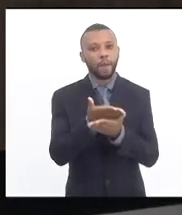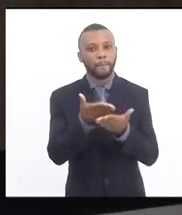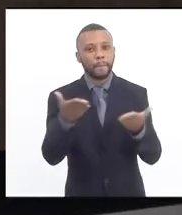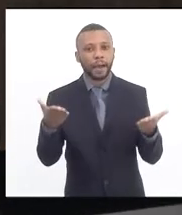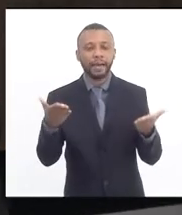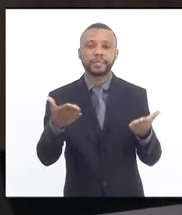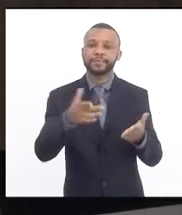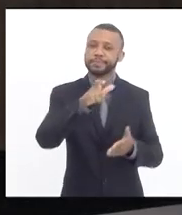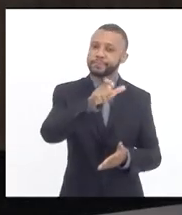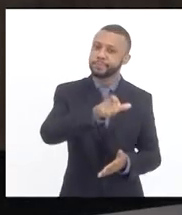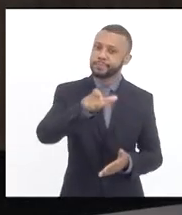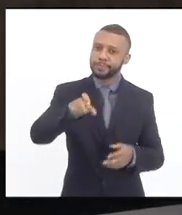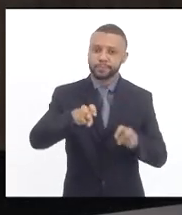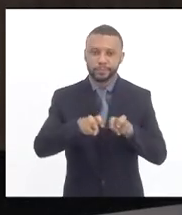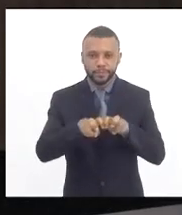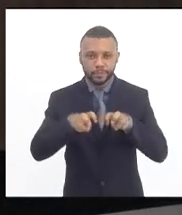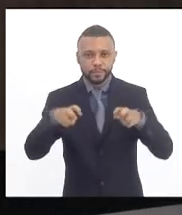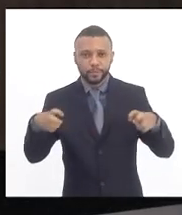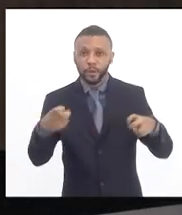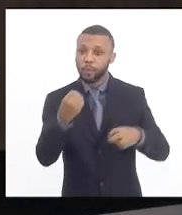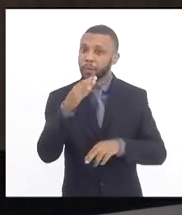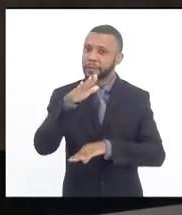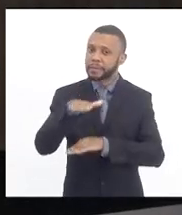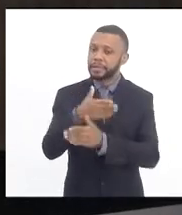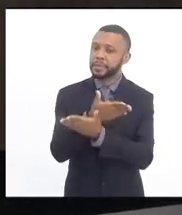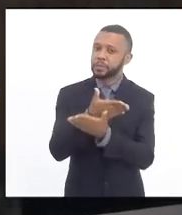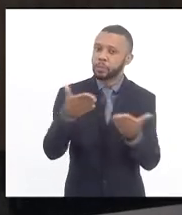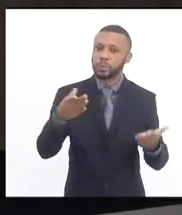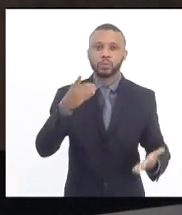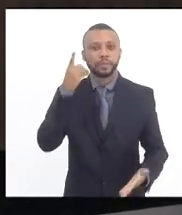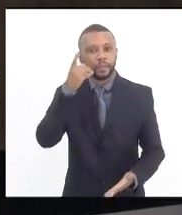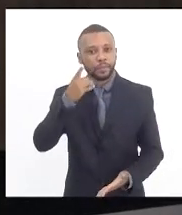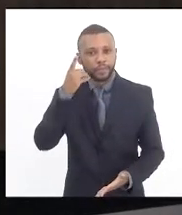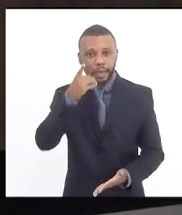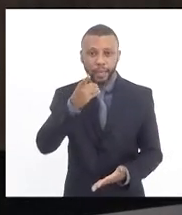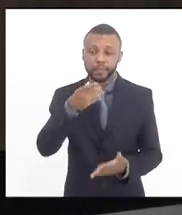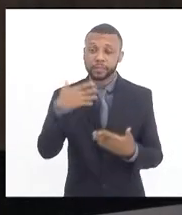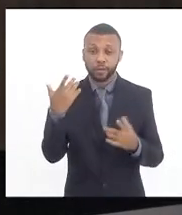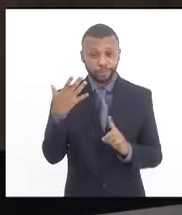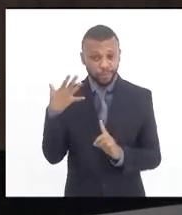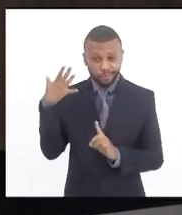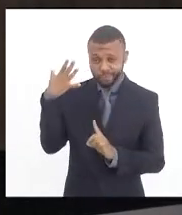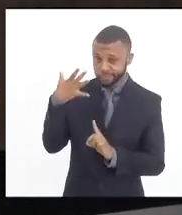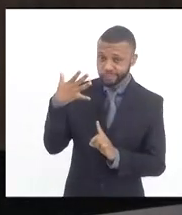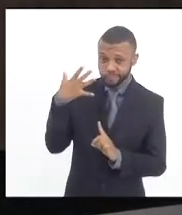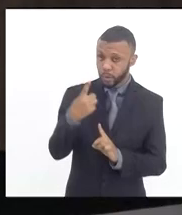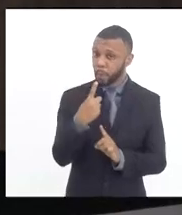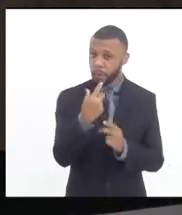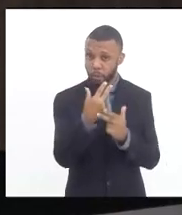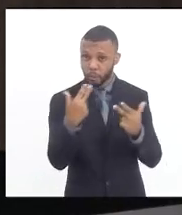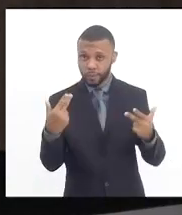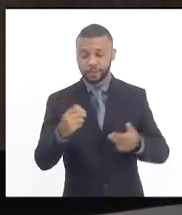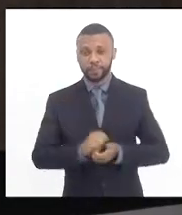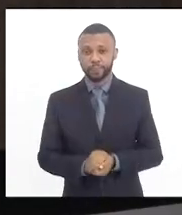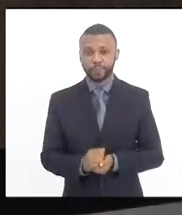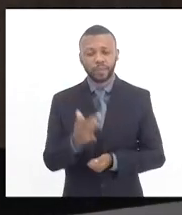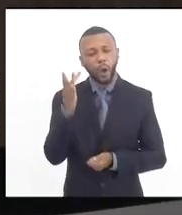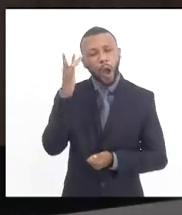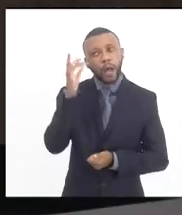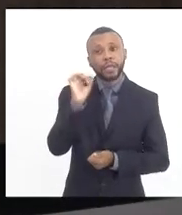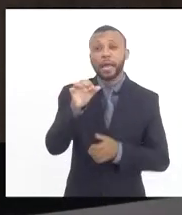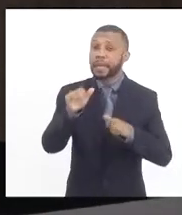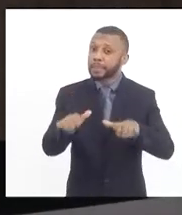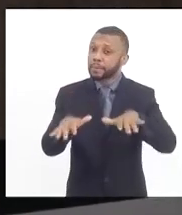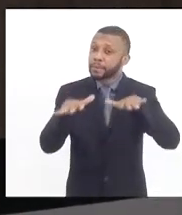Boa tarde aos deputados e deputadas aqui presente eu vou dizer uma coisa tá eu acho que esse Parlamento